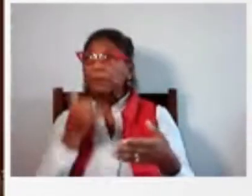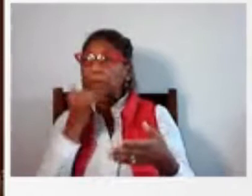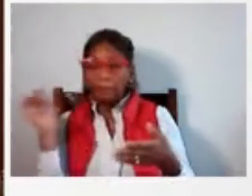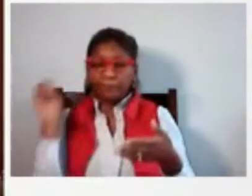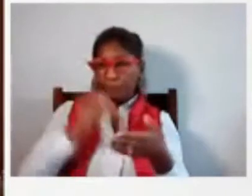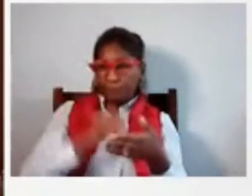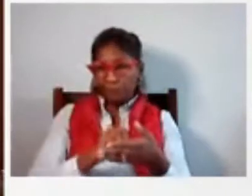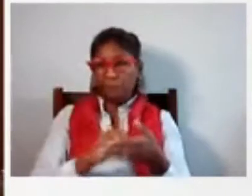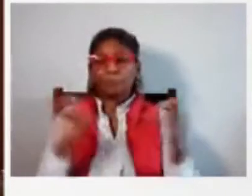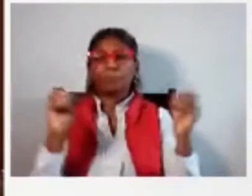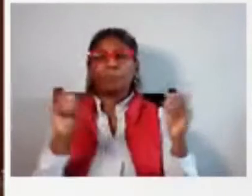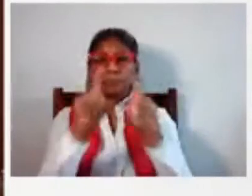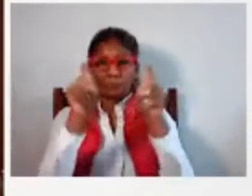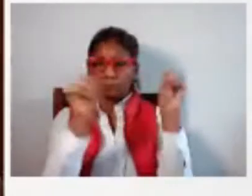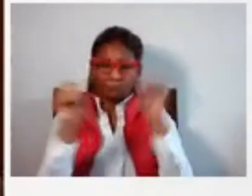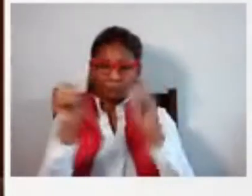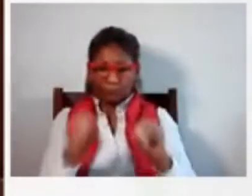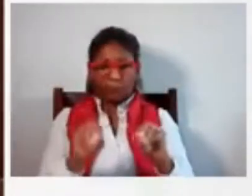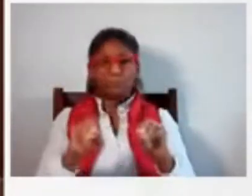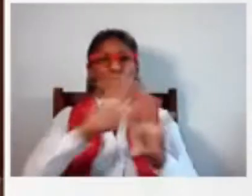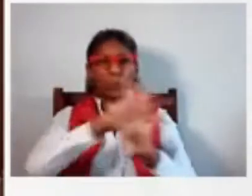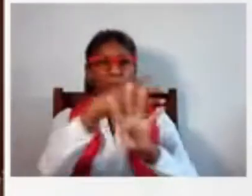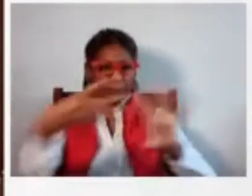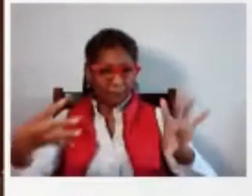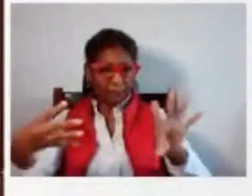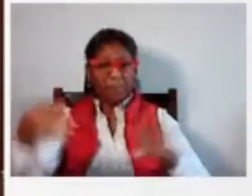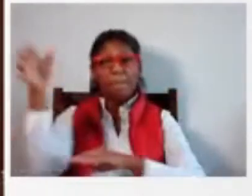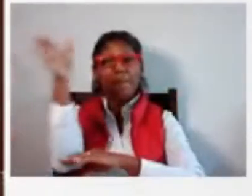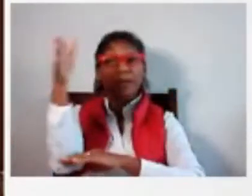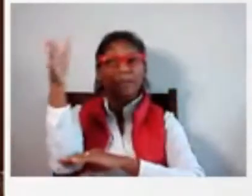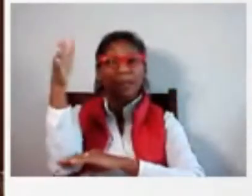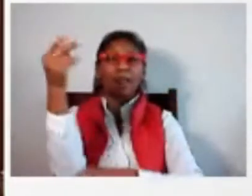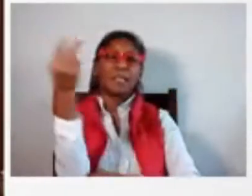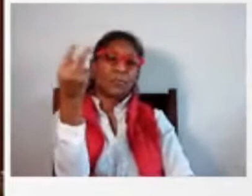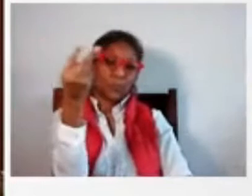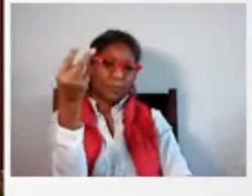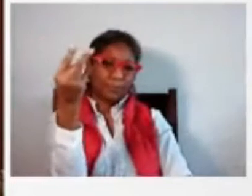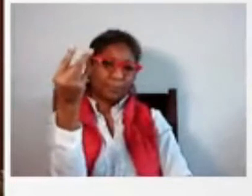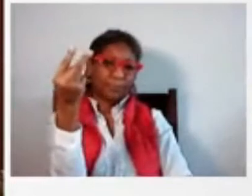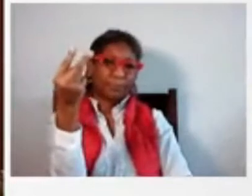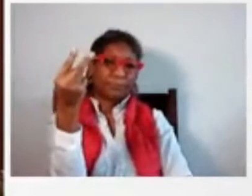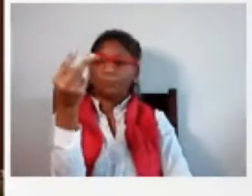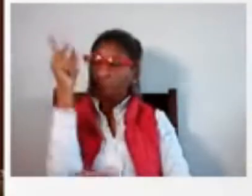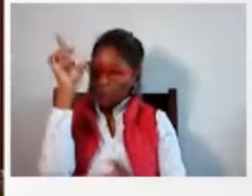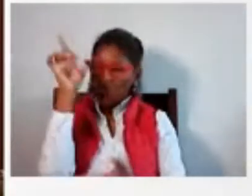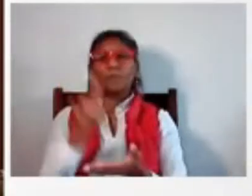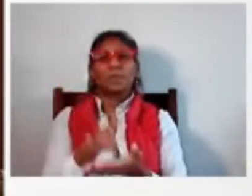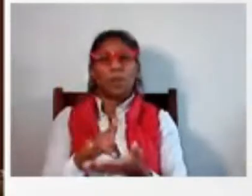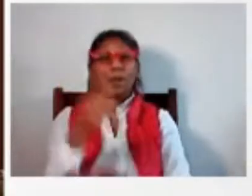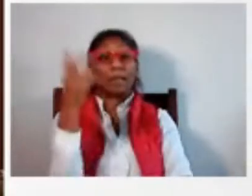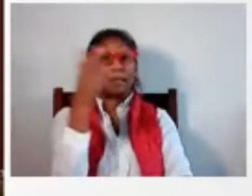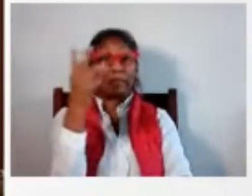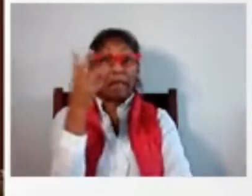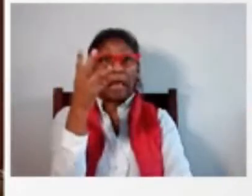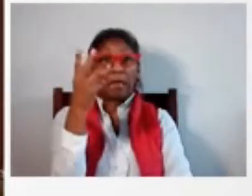computado, para que possamos, então, consolidar o modelo na segunda e passar a valer, a partir de